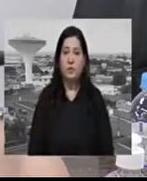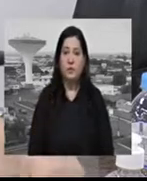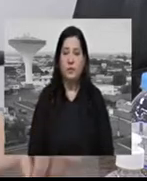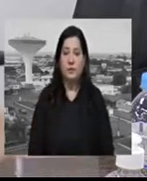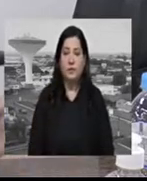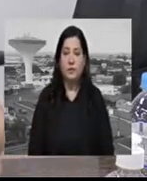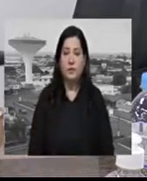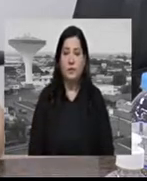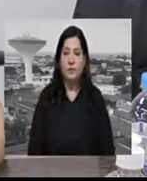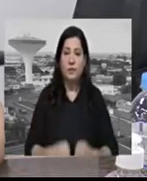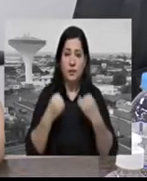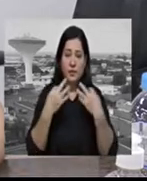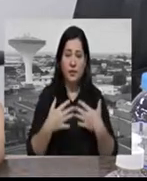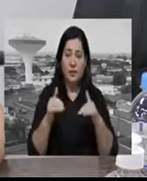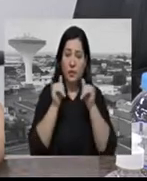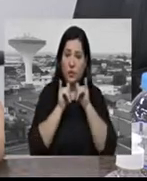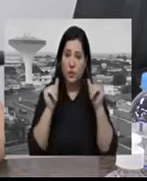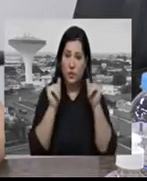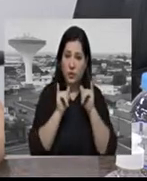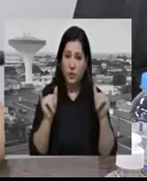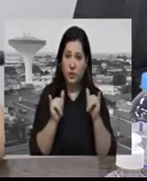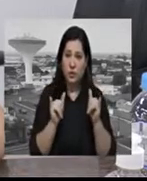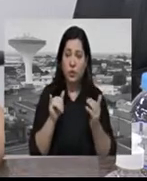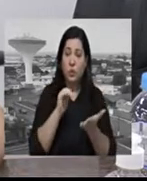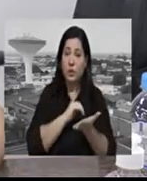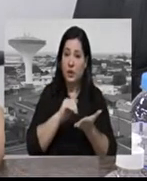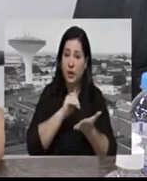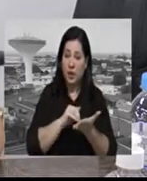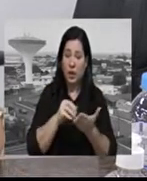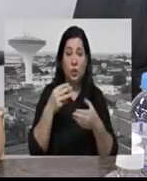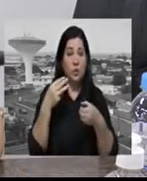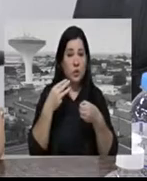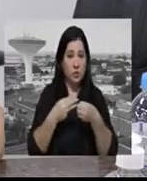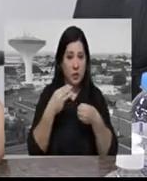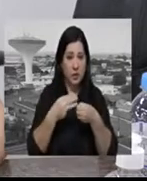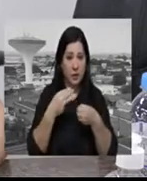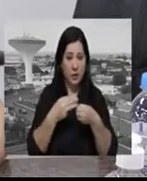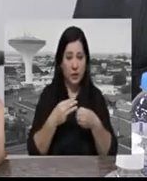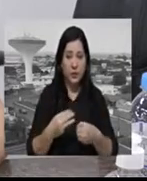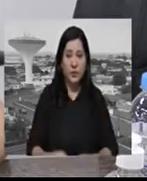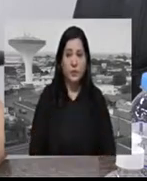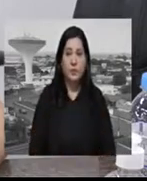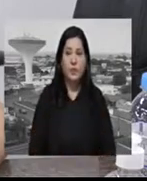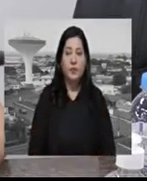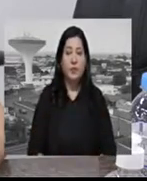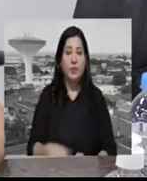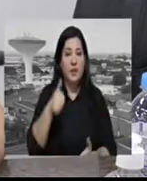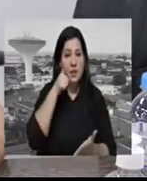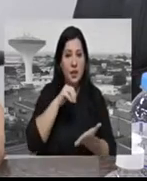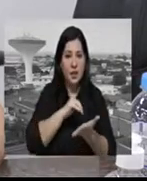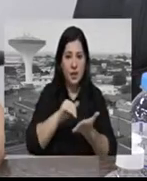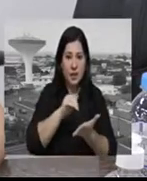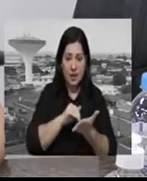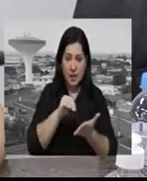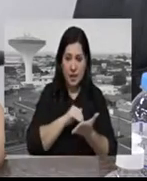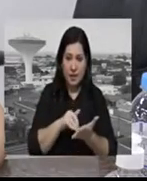sobre a divulgação do nome do secretário municipal né a secretária-adjunta